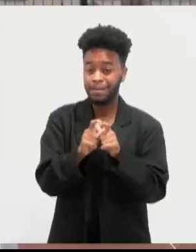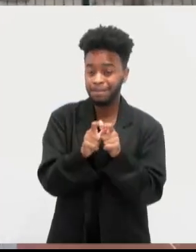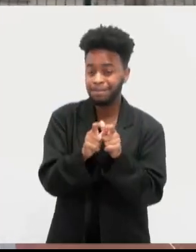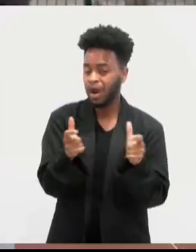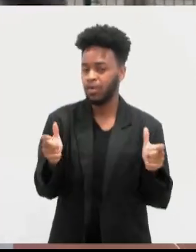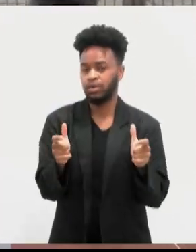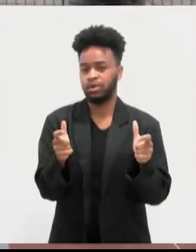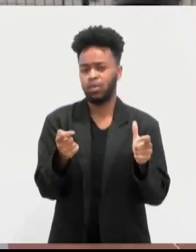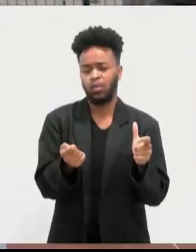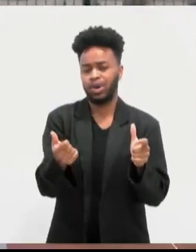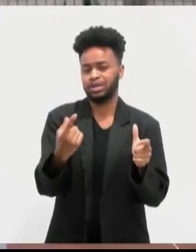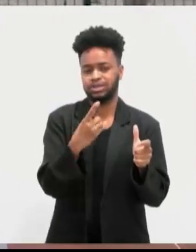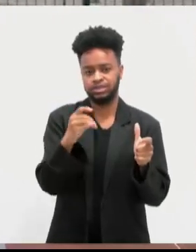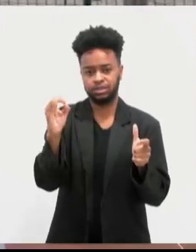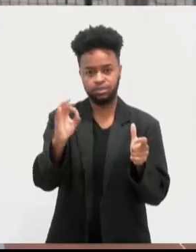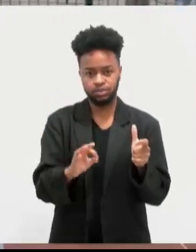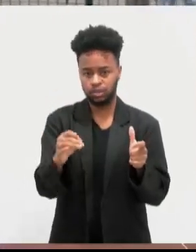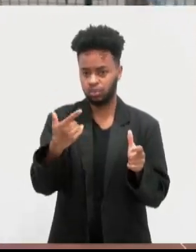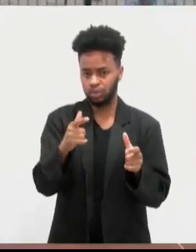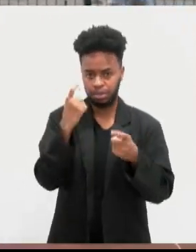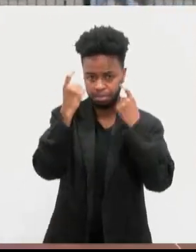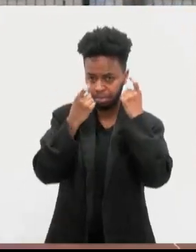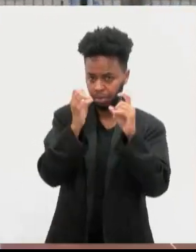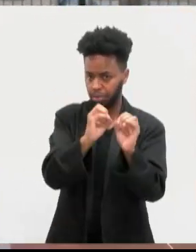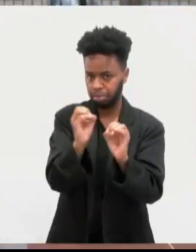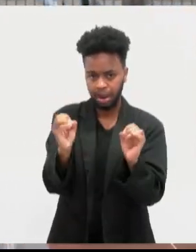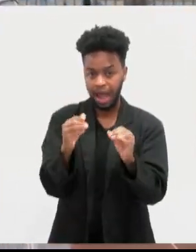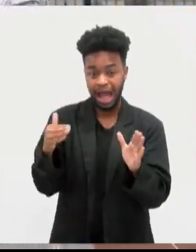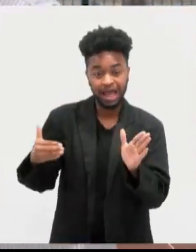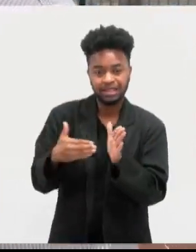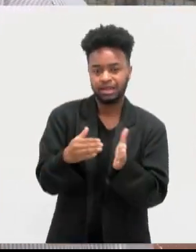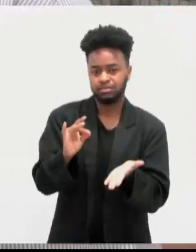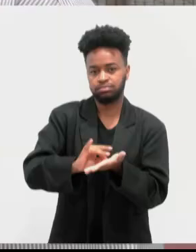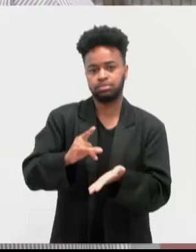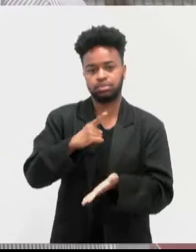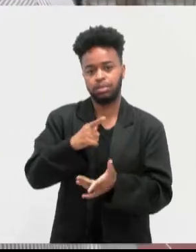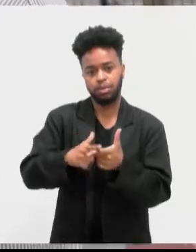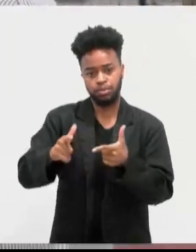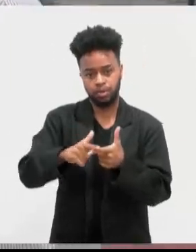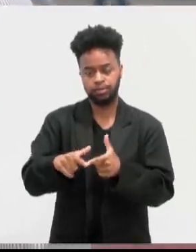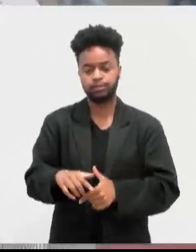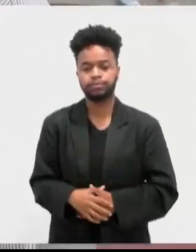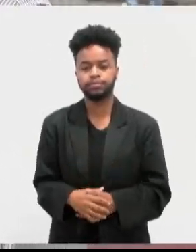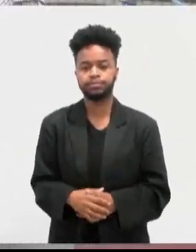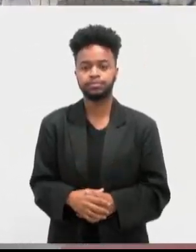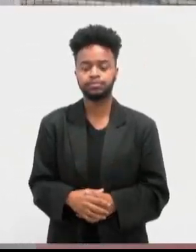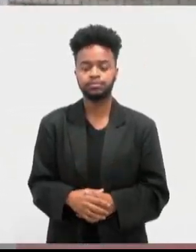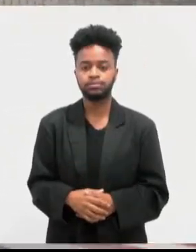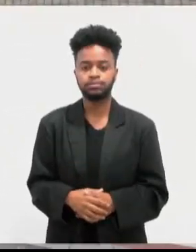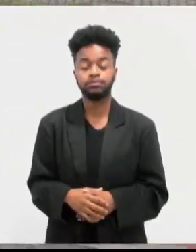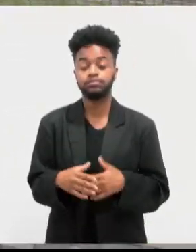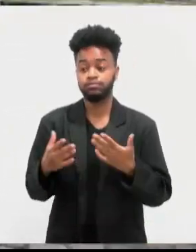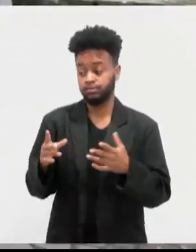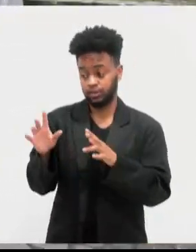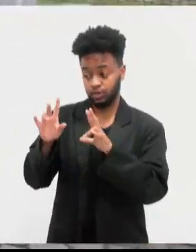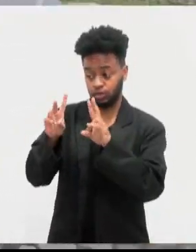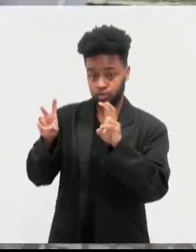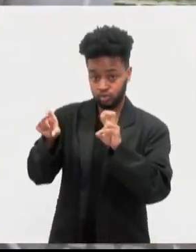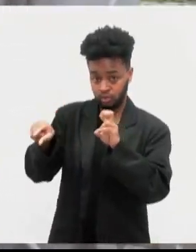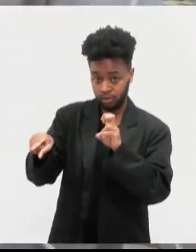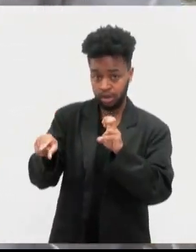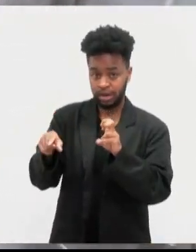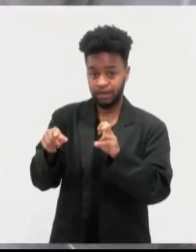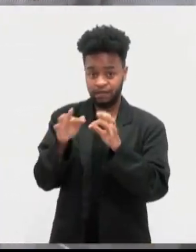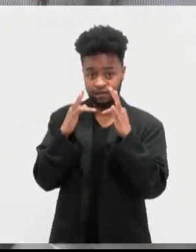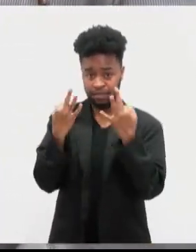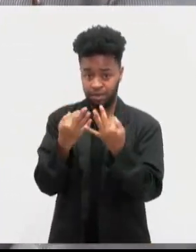deles, quase na totalidade, não se preocupa com isso até que aconteça o primeiro problema. E nessa situação, os pais podem recusar